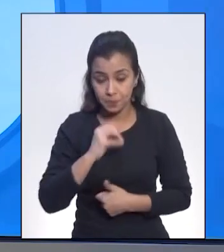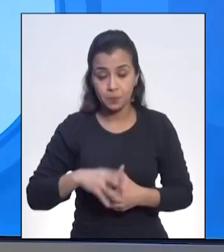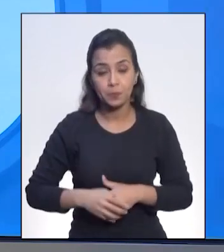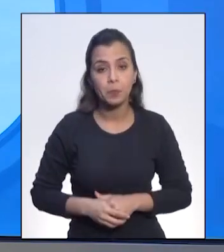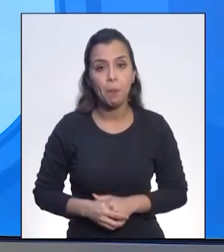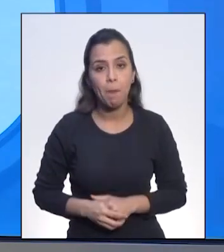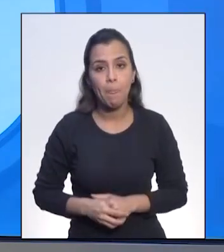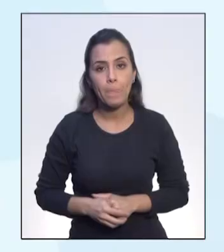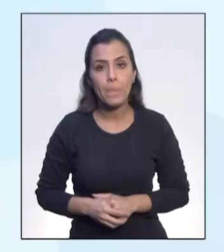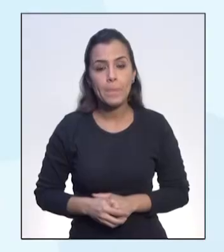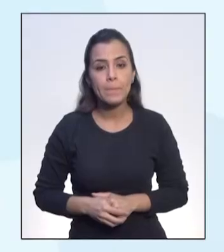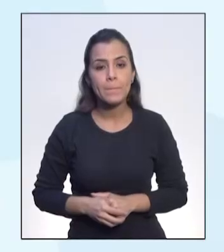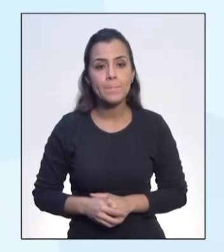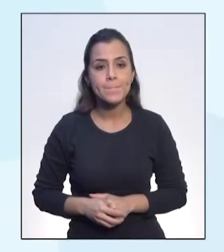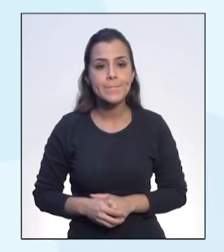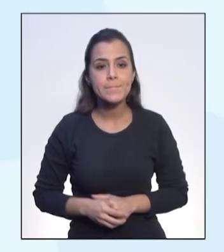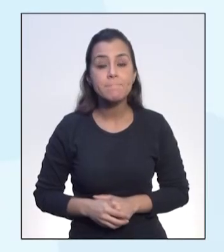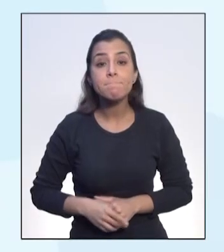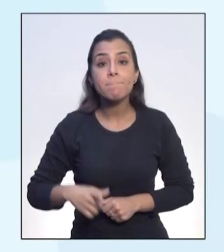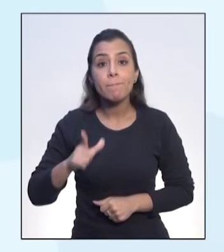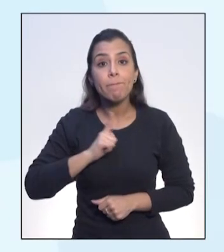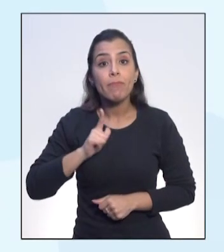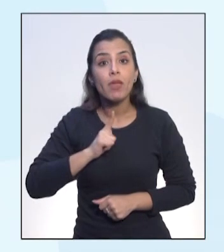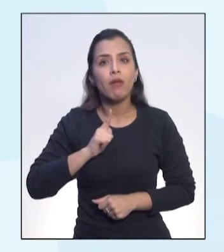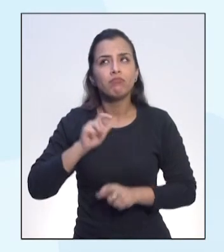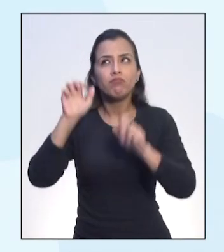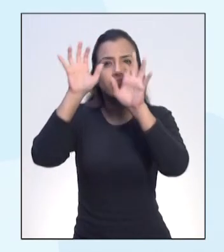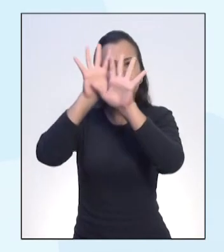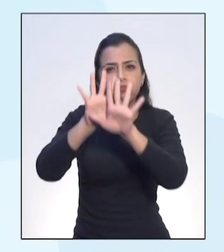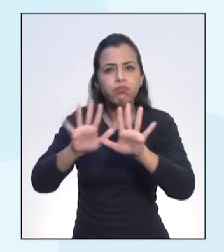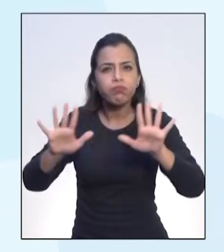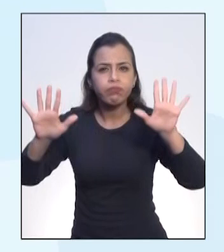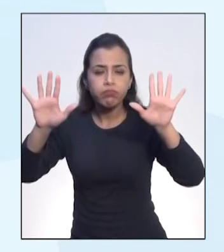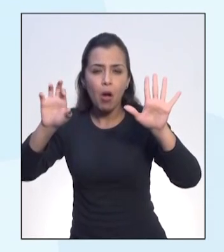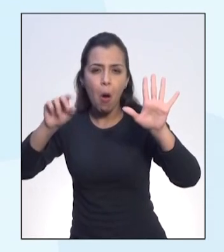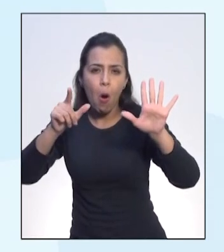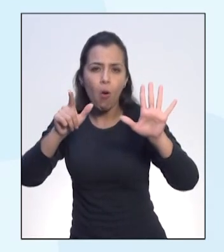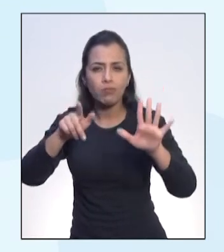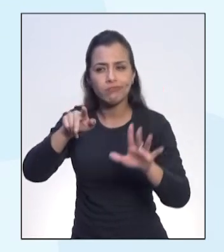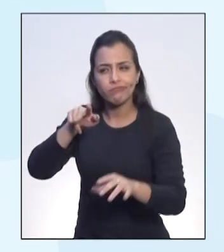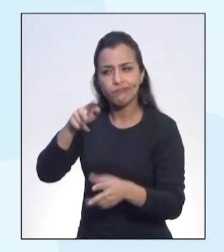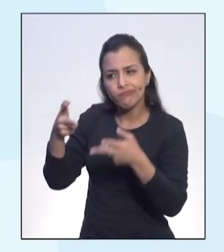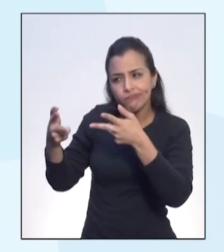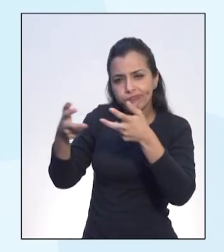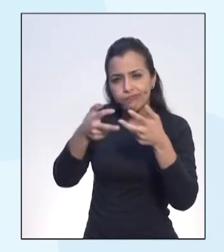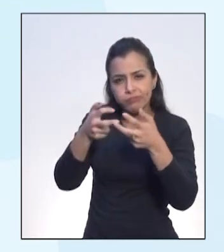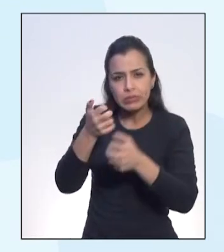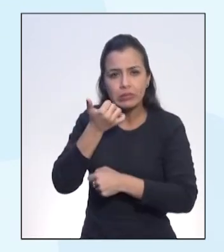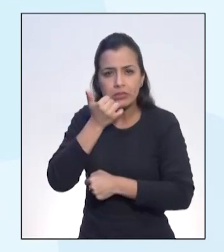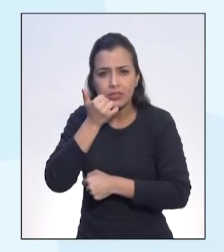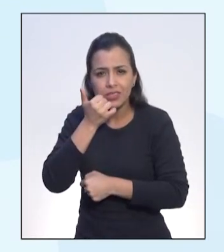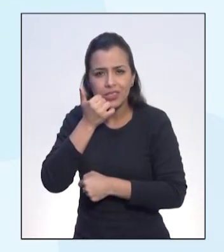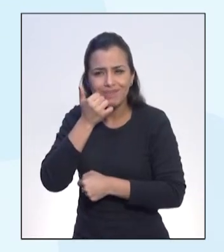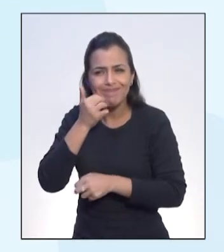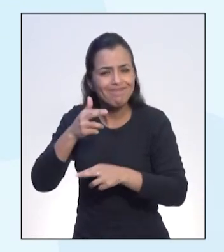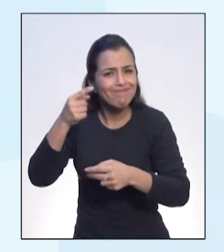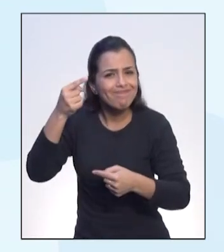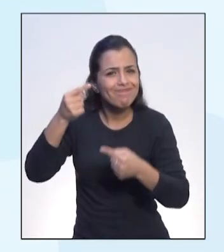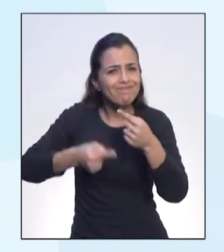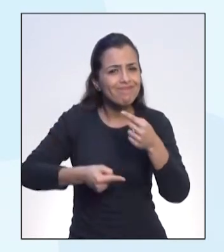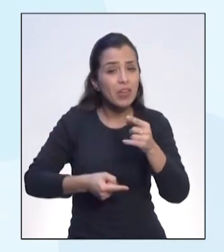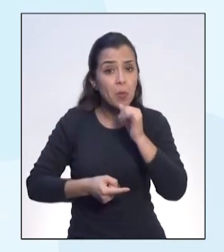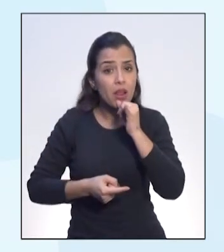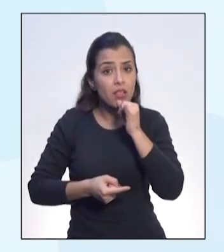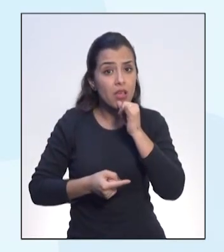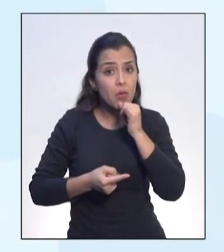há dimensões e questões da existência humana, como a estética, que ultrapassam o alcance do cientificismo. A